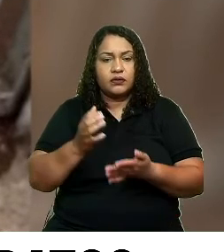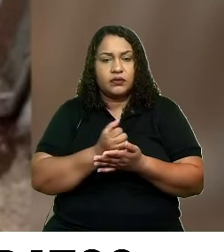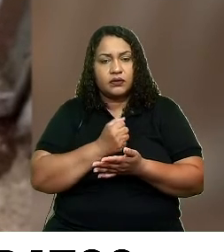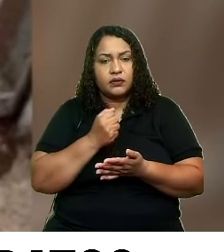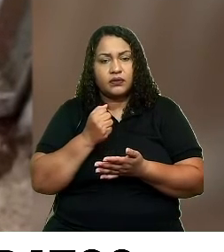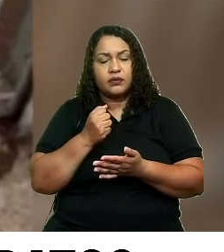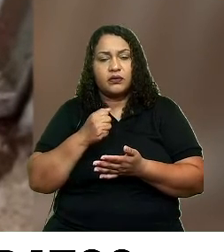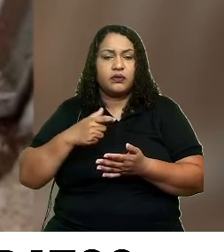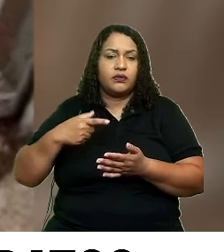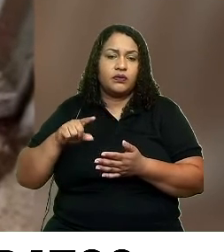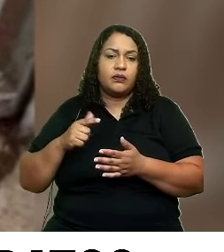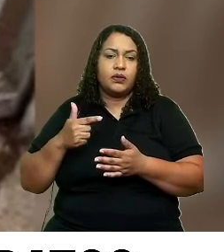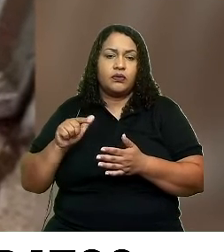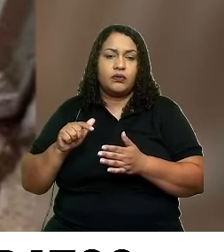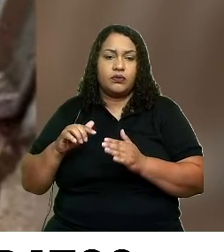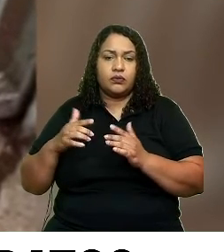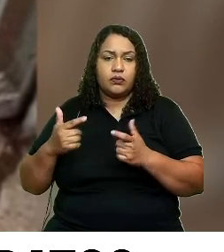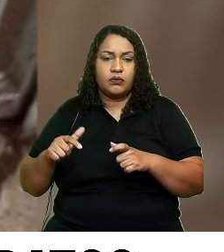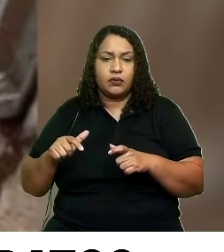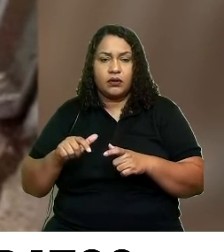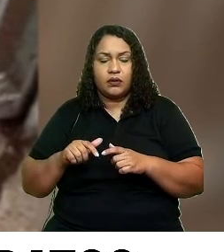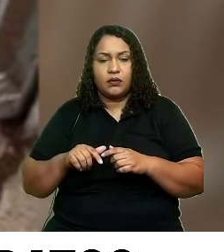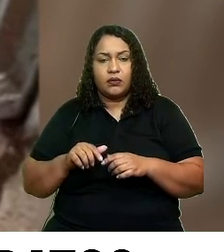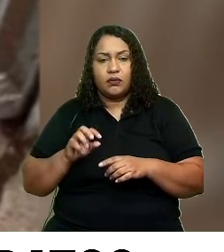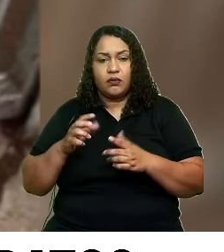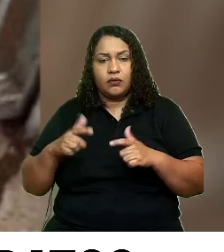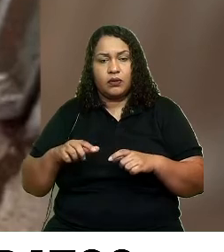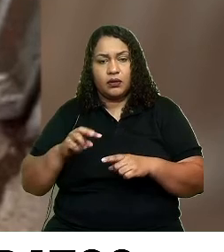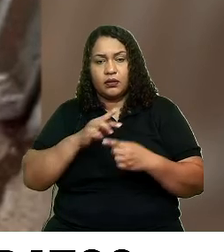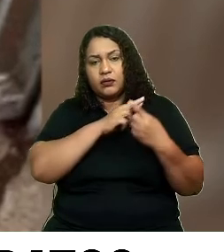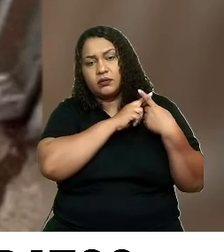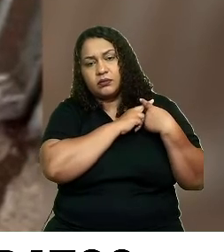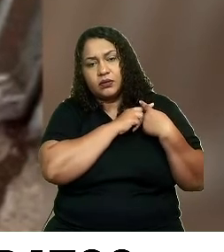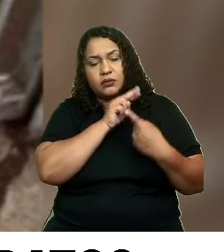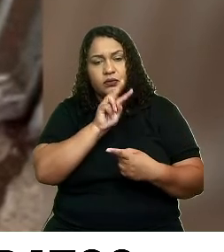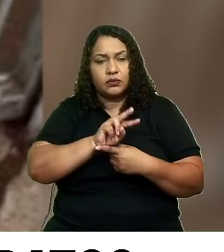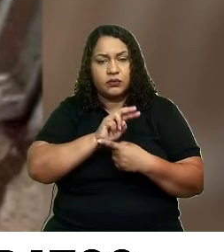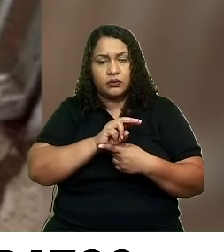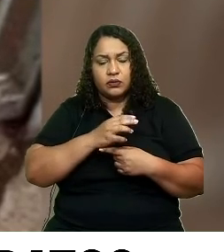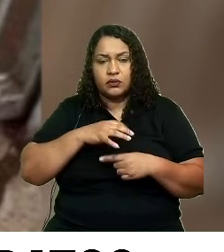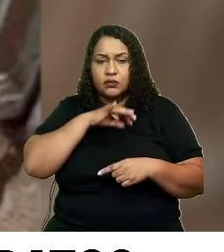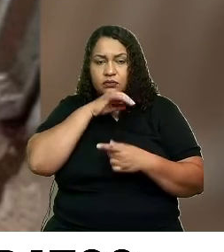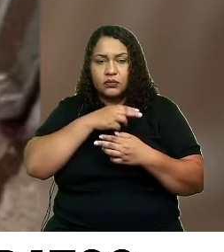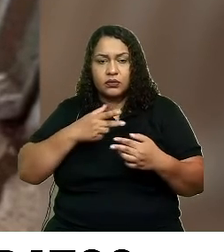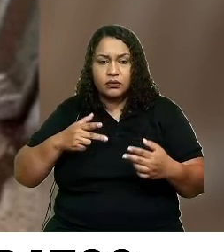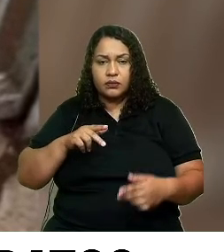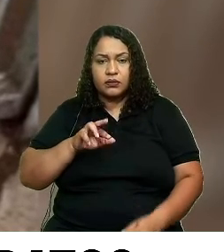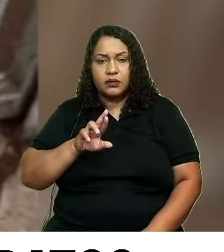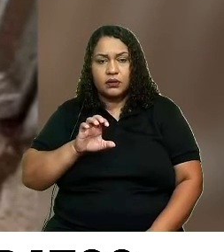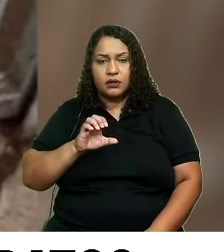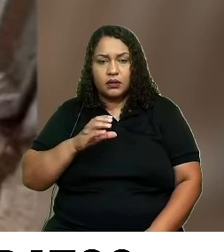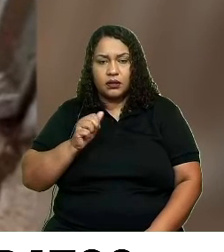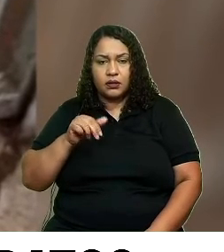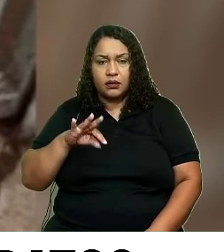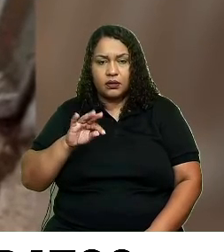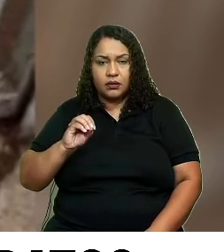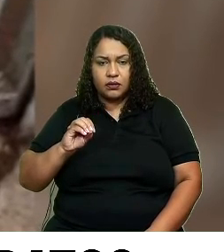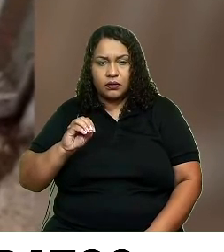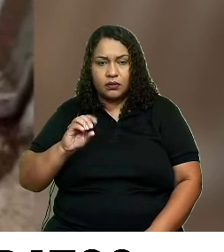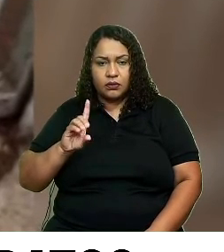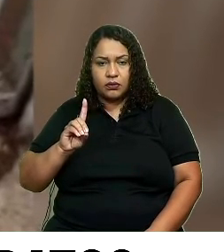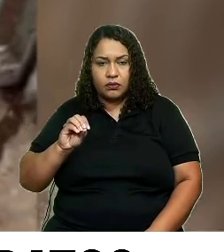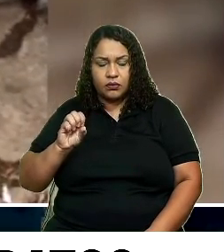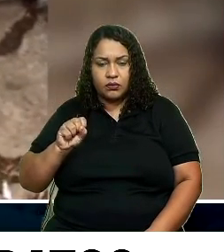para um abrigo aqui da cidade que foi o abrigo Recanto dos peludos segundo as informações que a gente recebeu o cachorro era deixado pelo dono